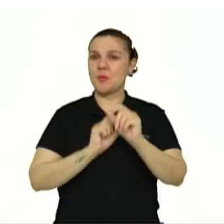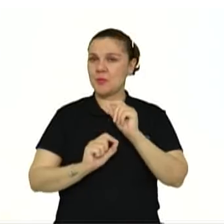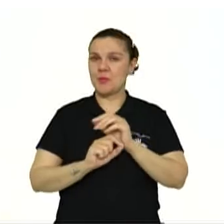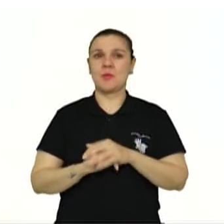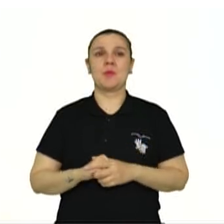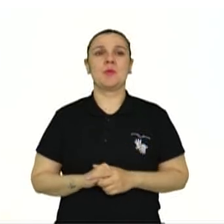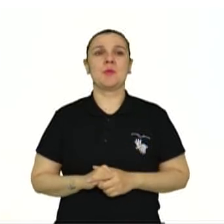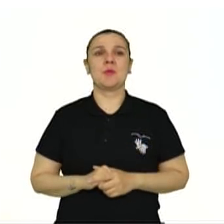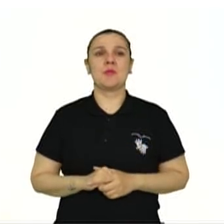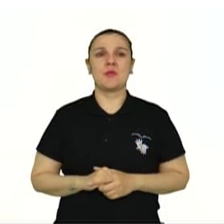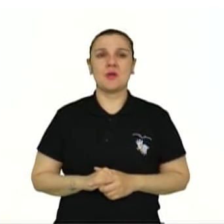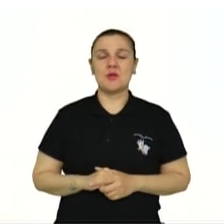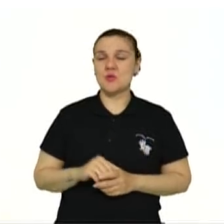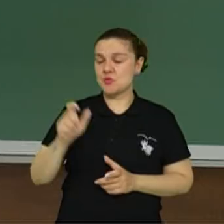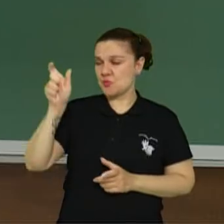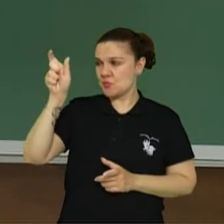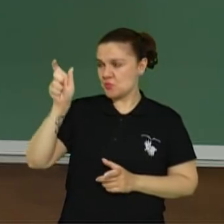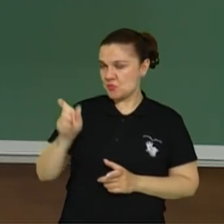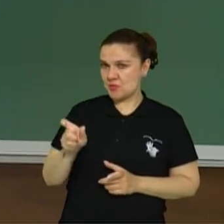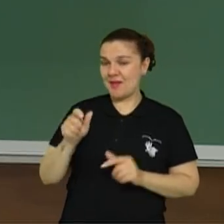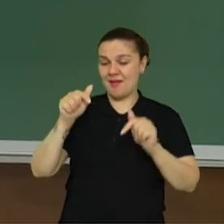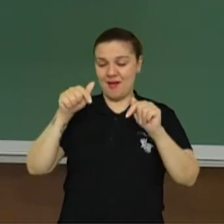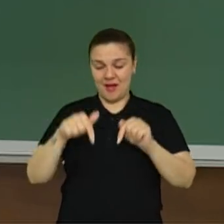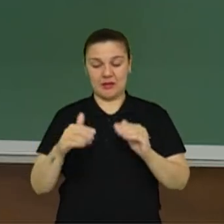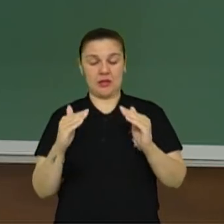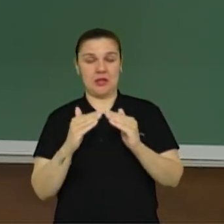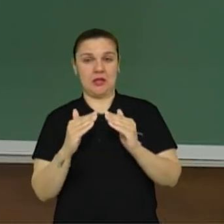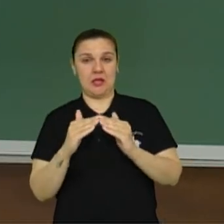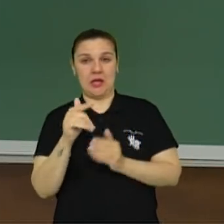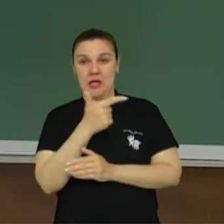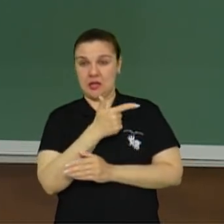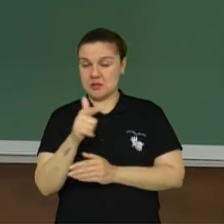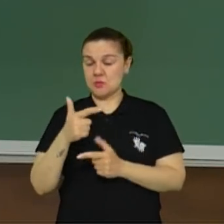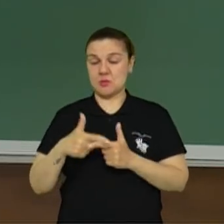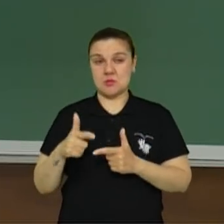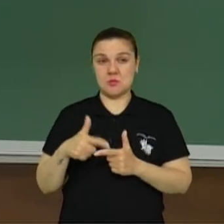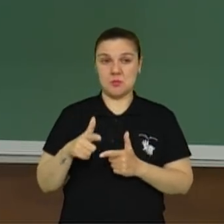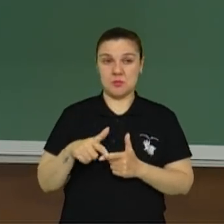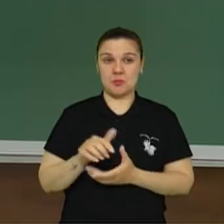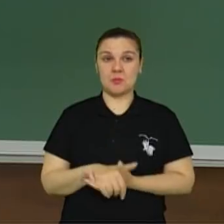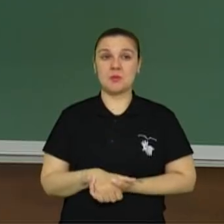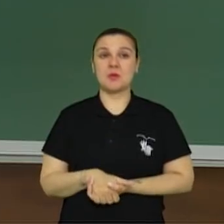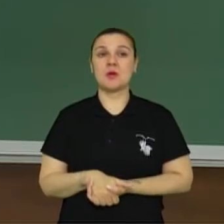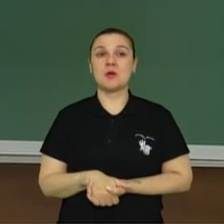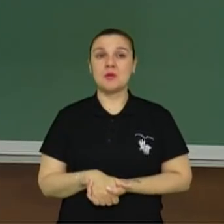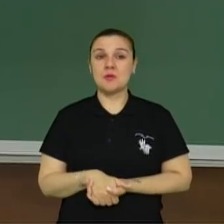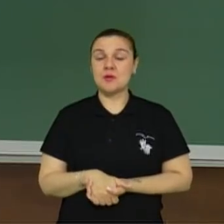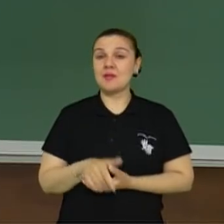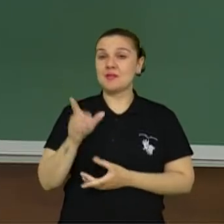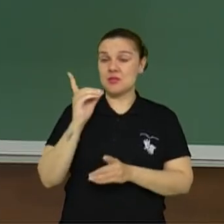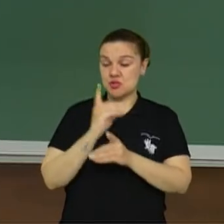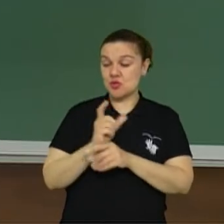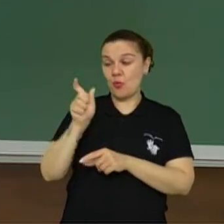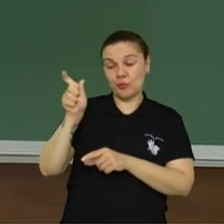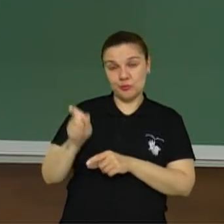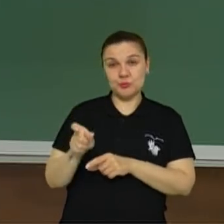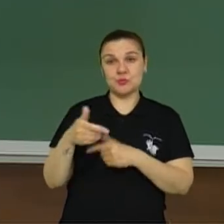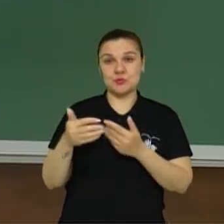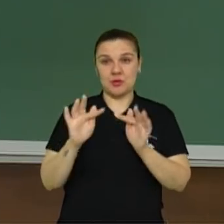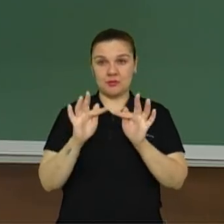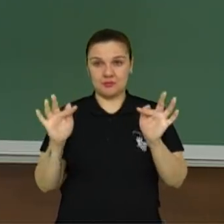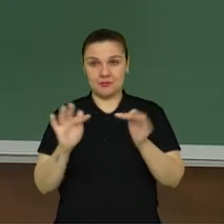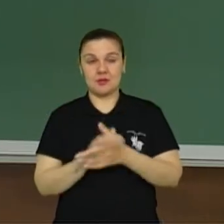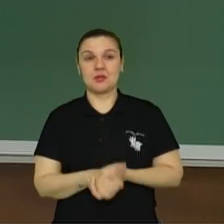identificar na frase aqui em casa não temos esse problema o sujeito da